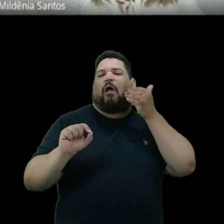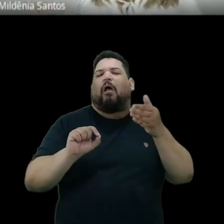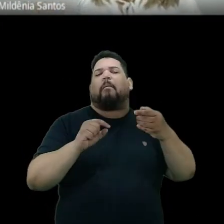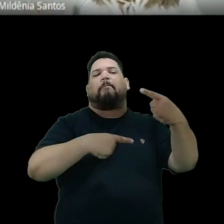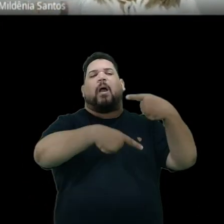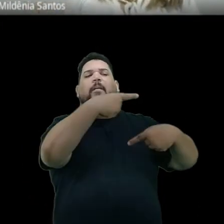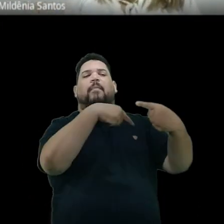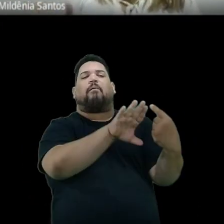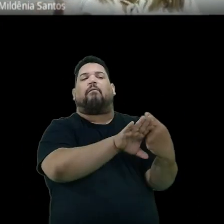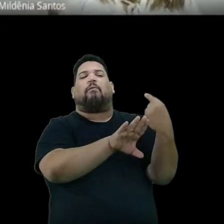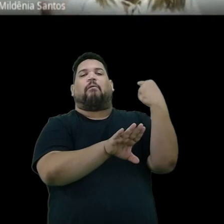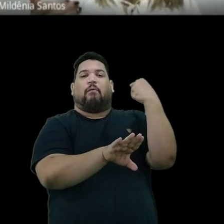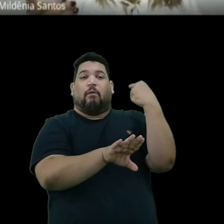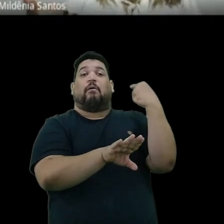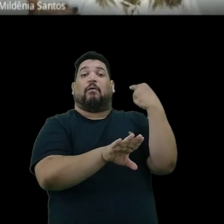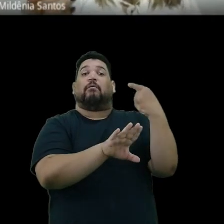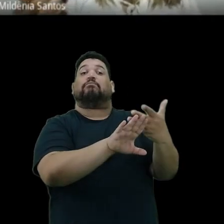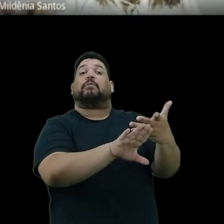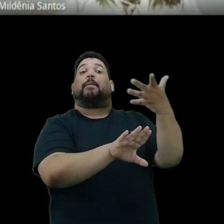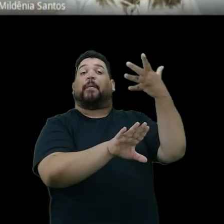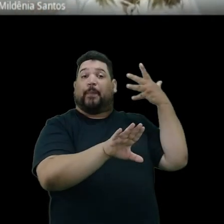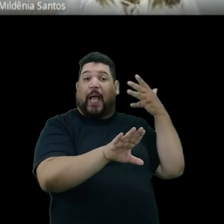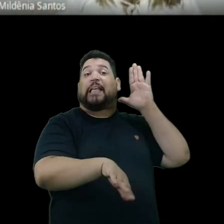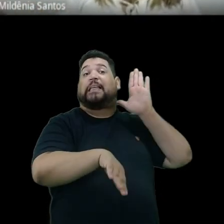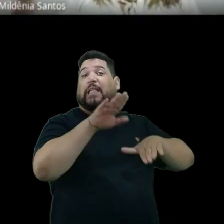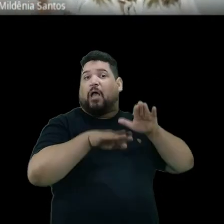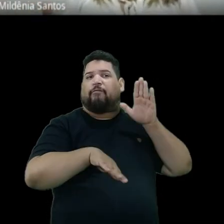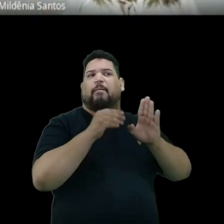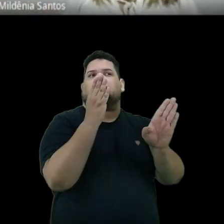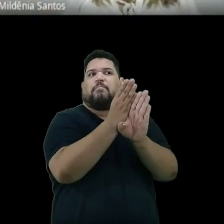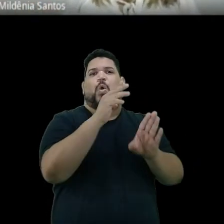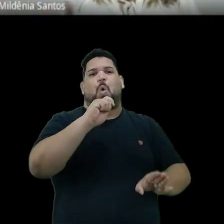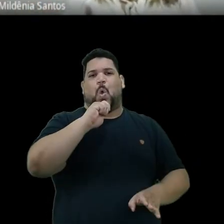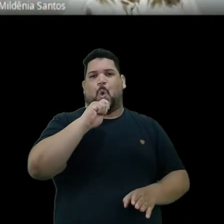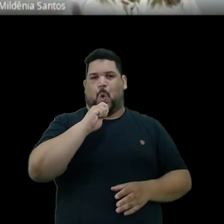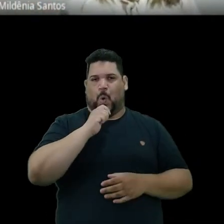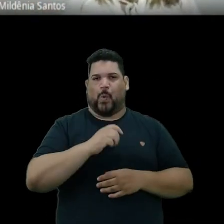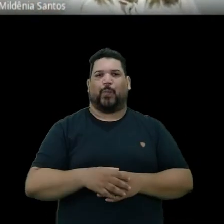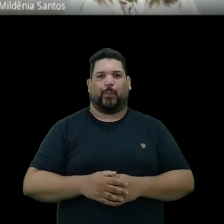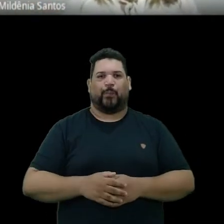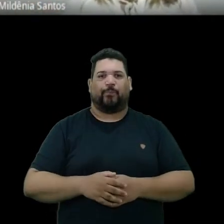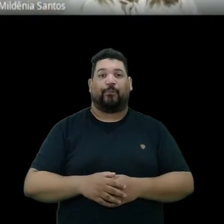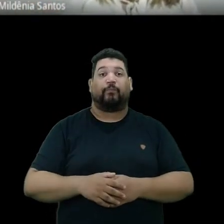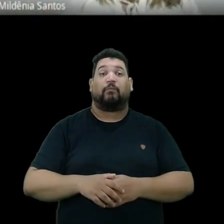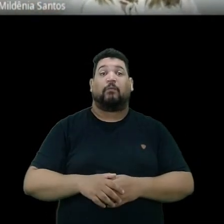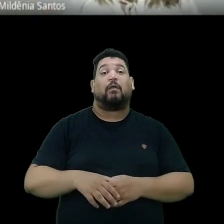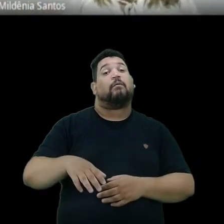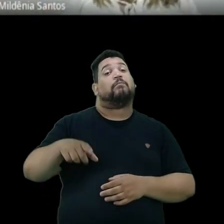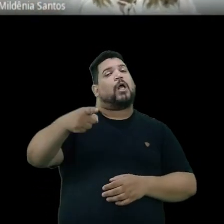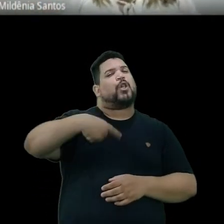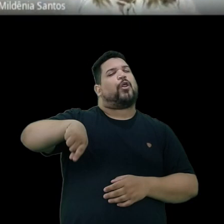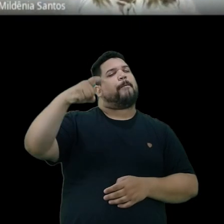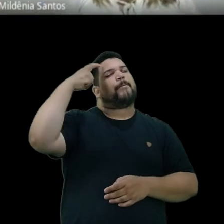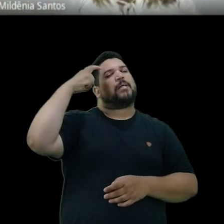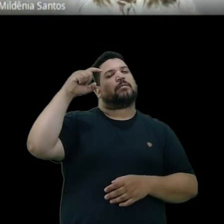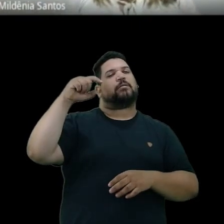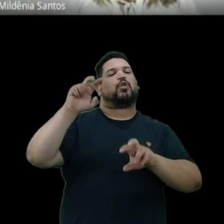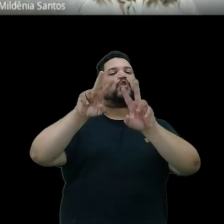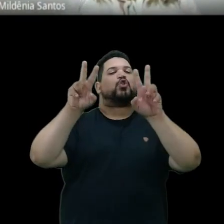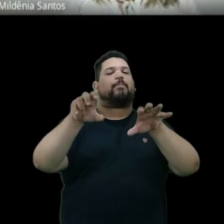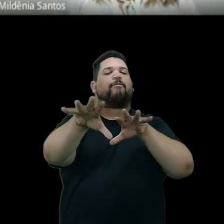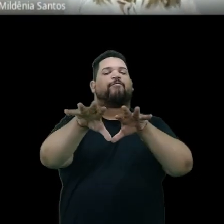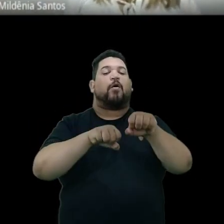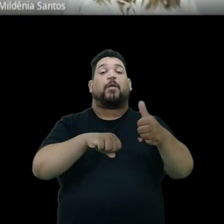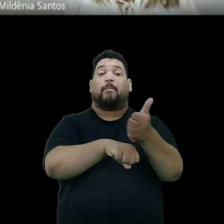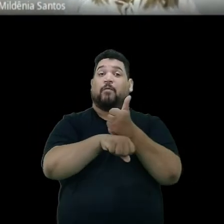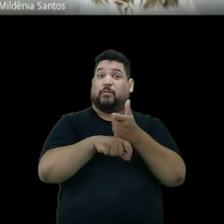que podem não terem tido diagnóstico. Mas também pensamos na questão de formação de profissionais capazes